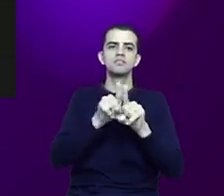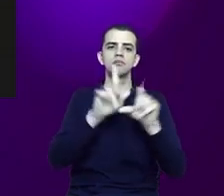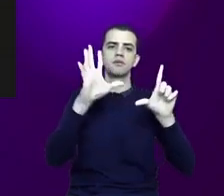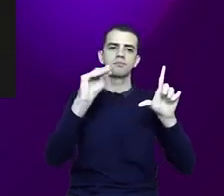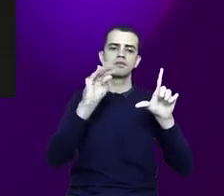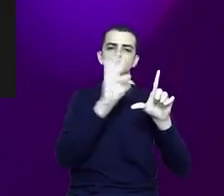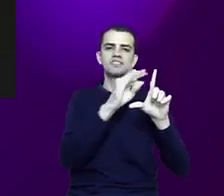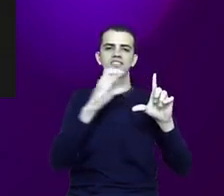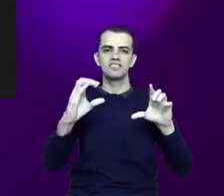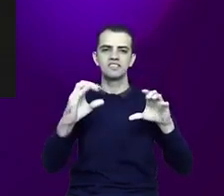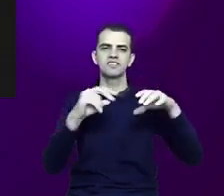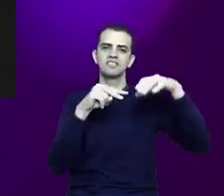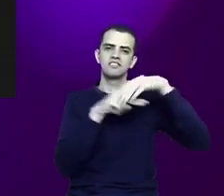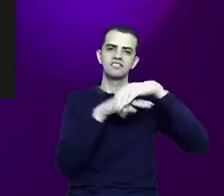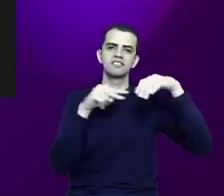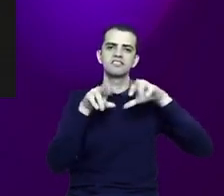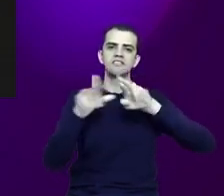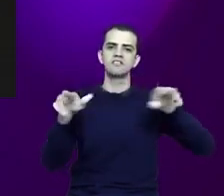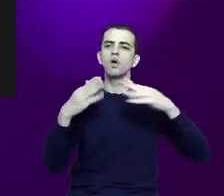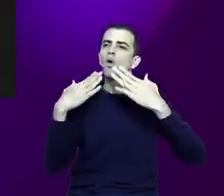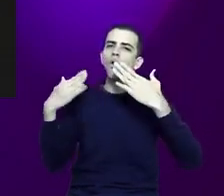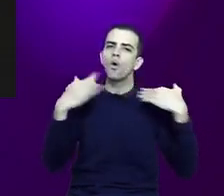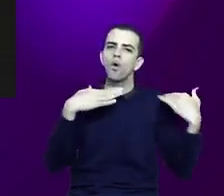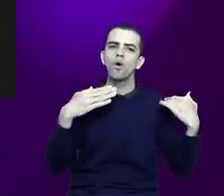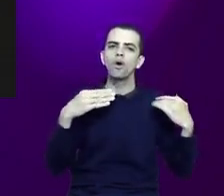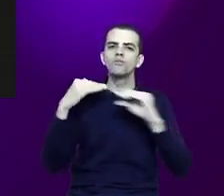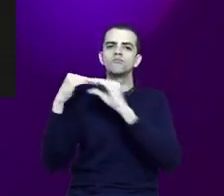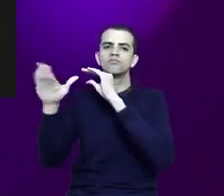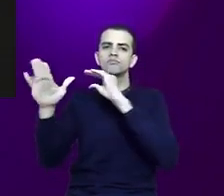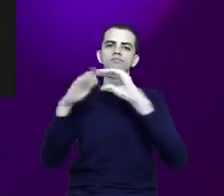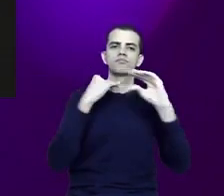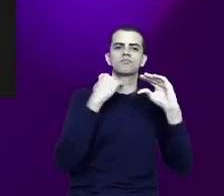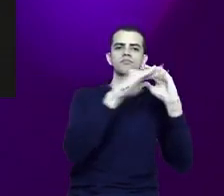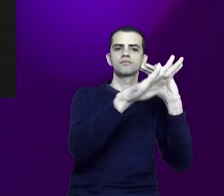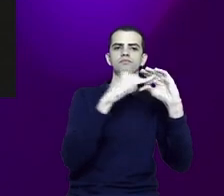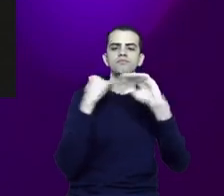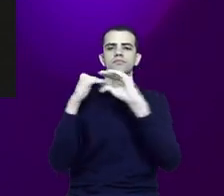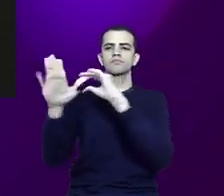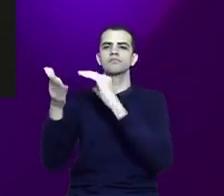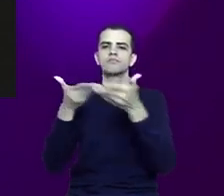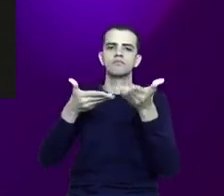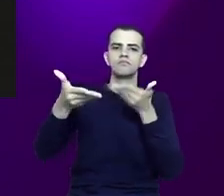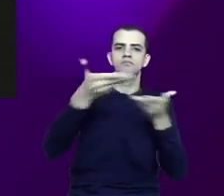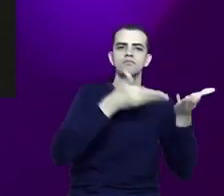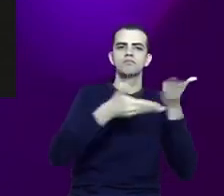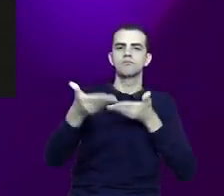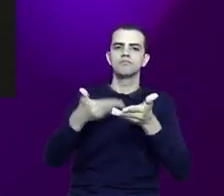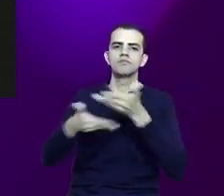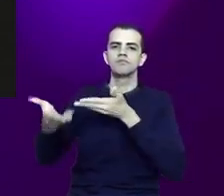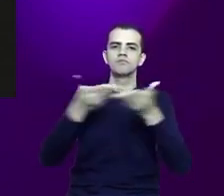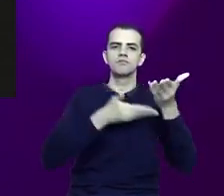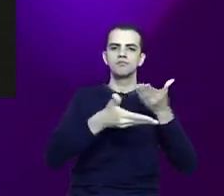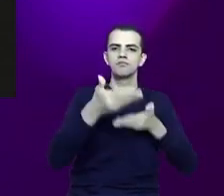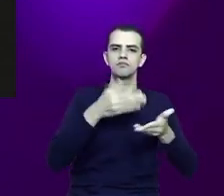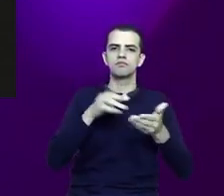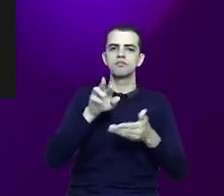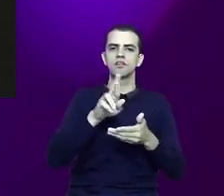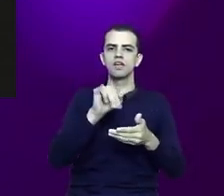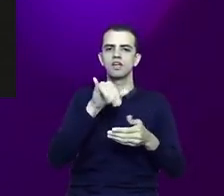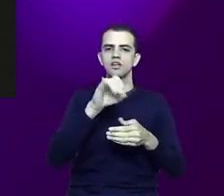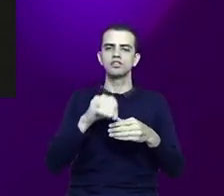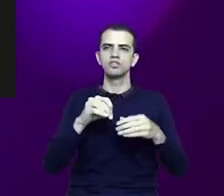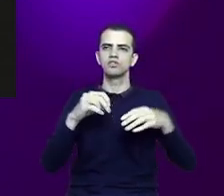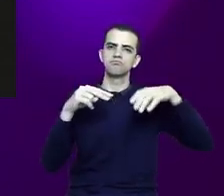e a gente consegue fazer essa discussão, cada um mandando um para o outro o raio-x ou o